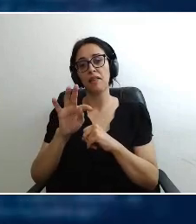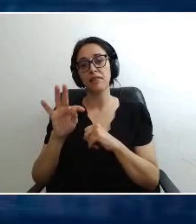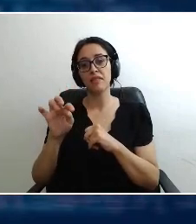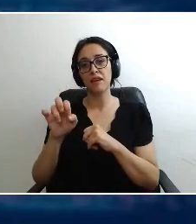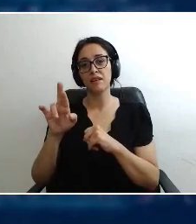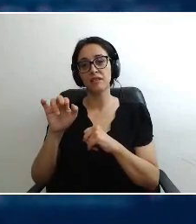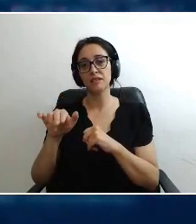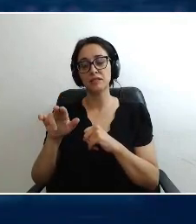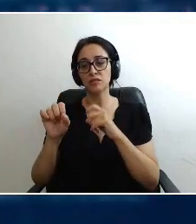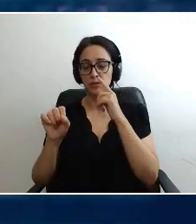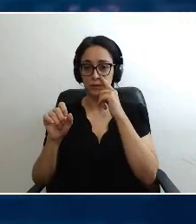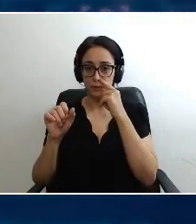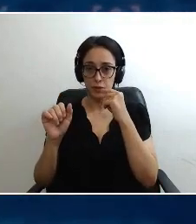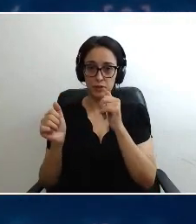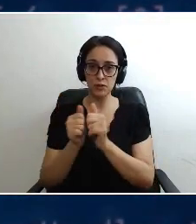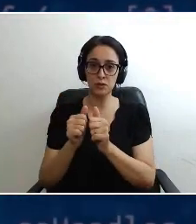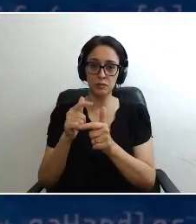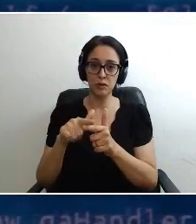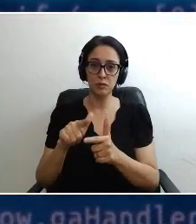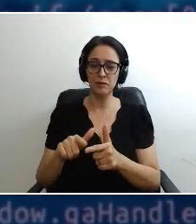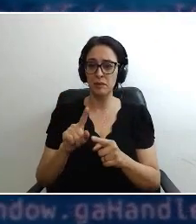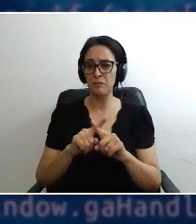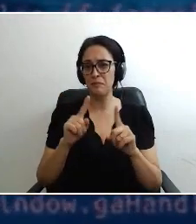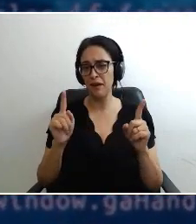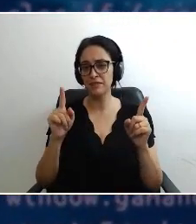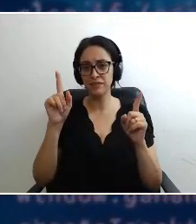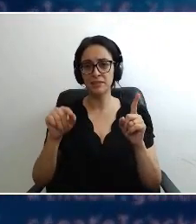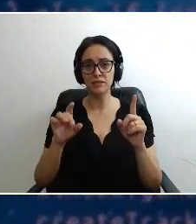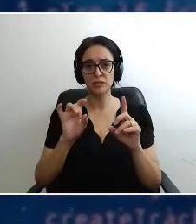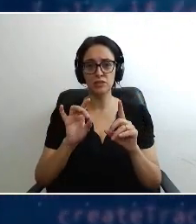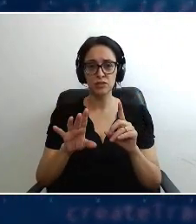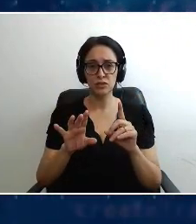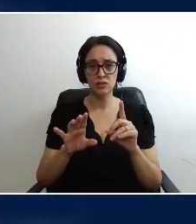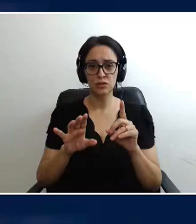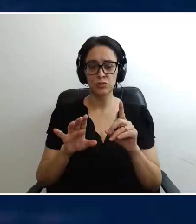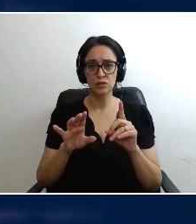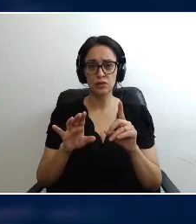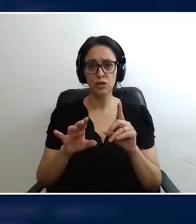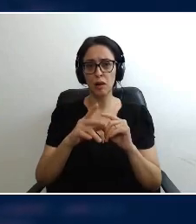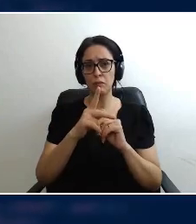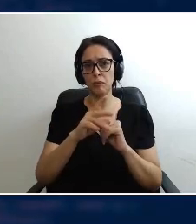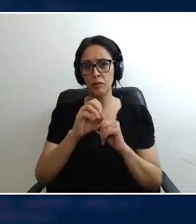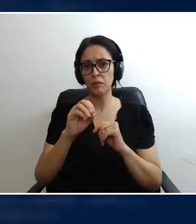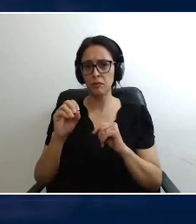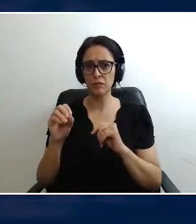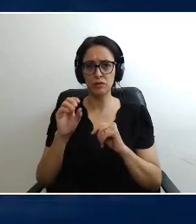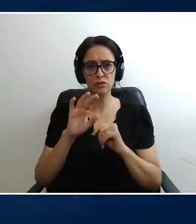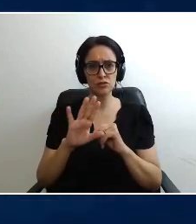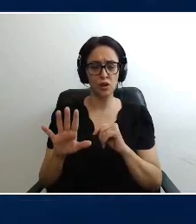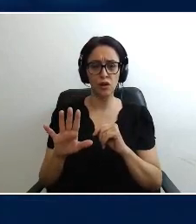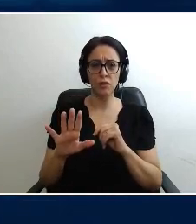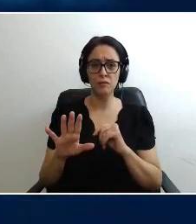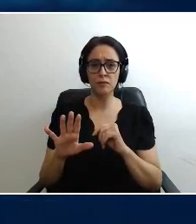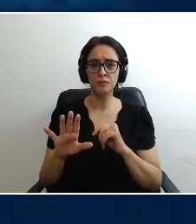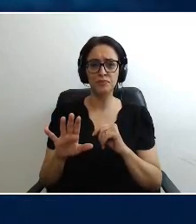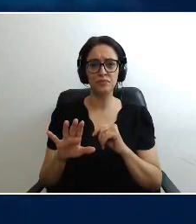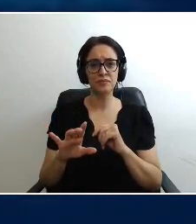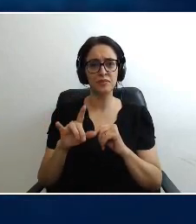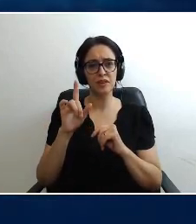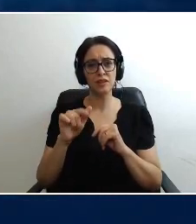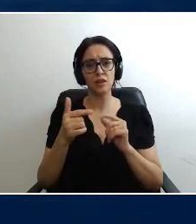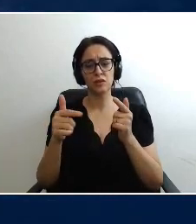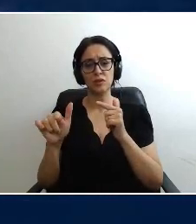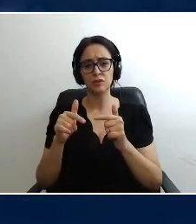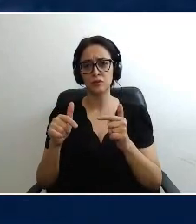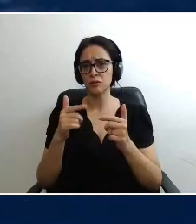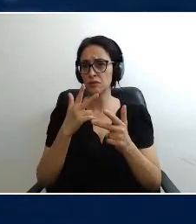junto. Mas será que é só com a programação orientada a objetos mesmo? Será que numa programação funcional a gente não tem algo